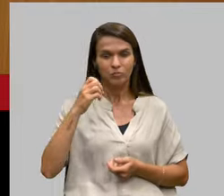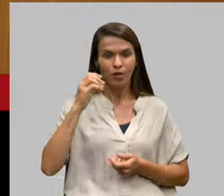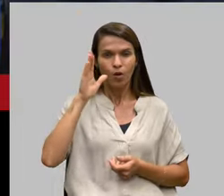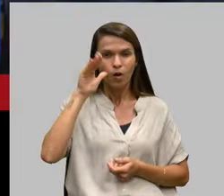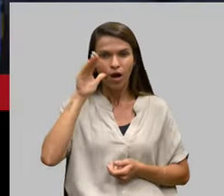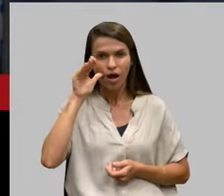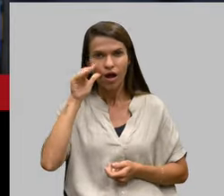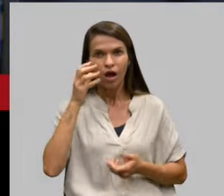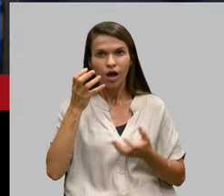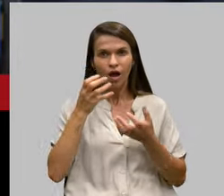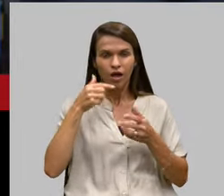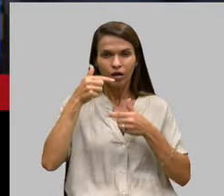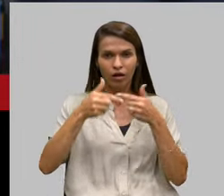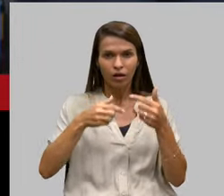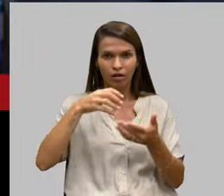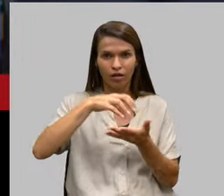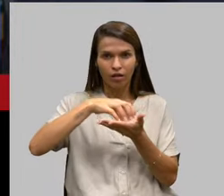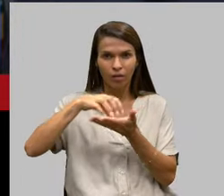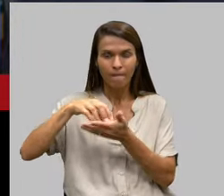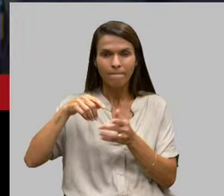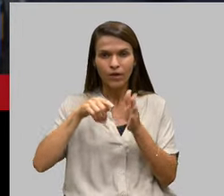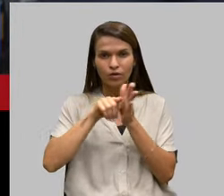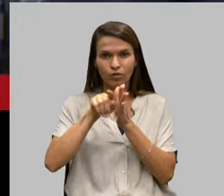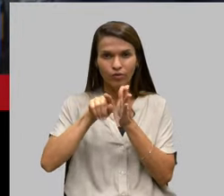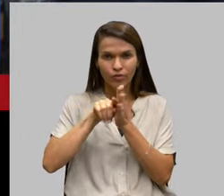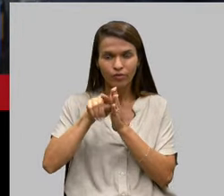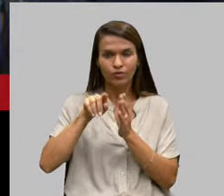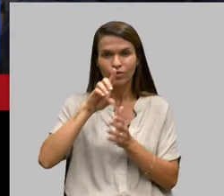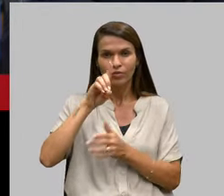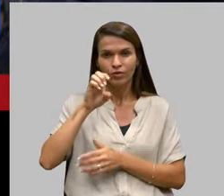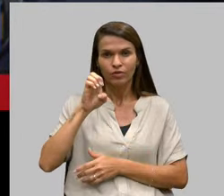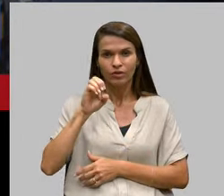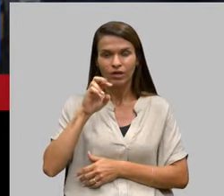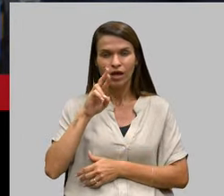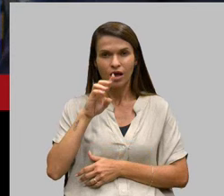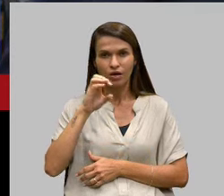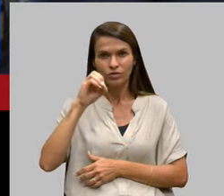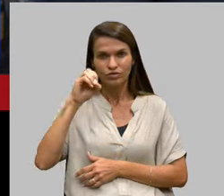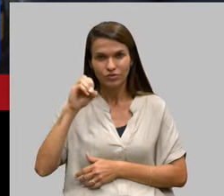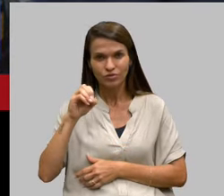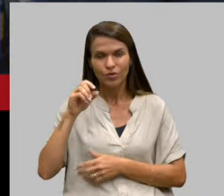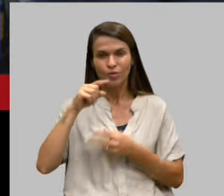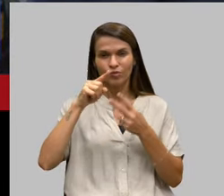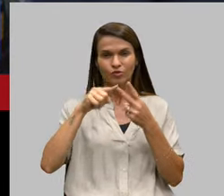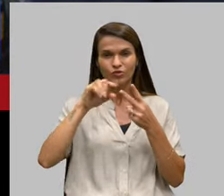perguntem depois pro des pro João e pro Gilson a gente é gente